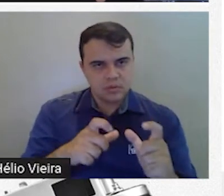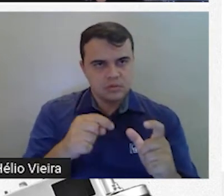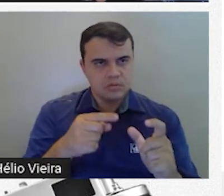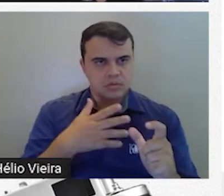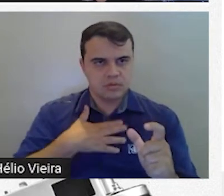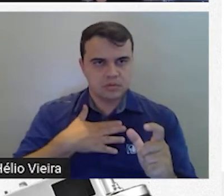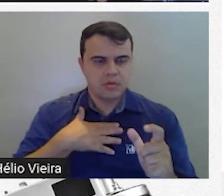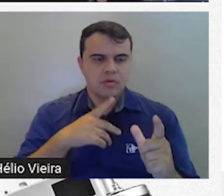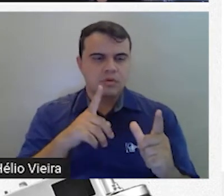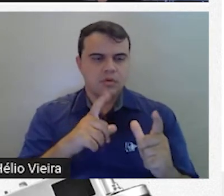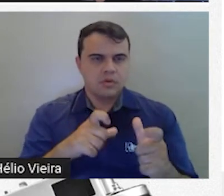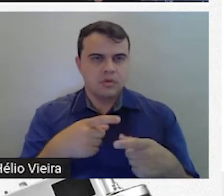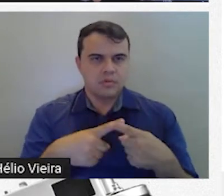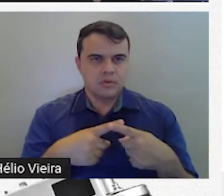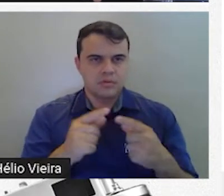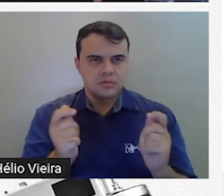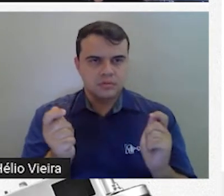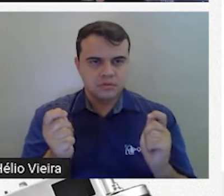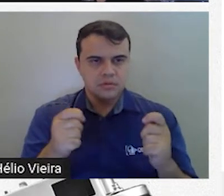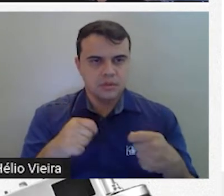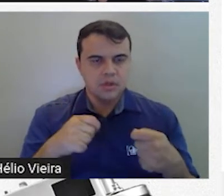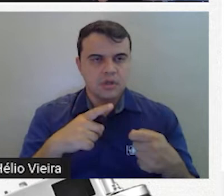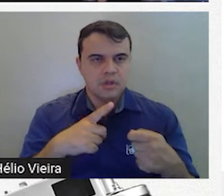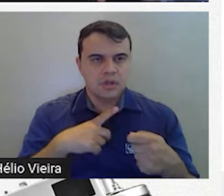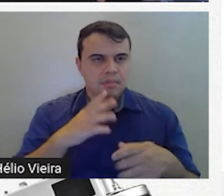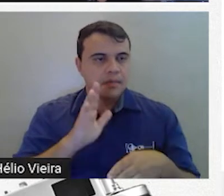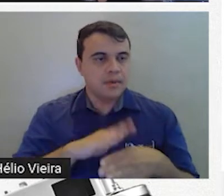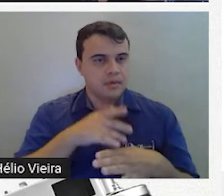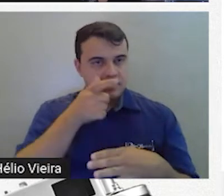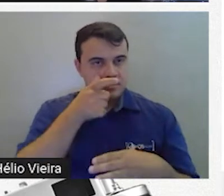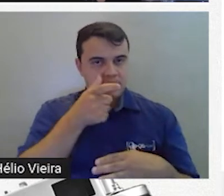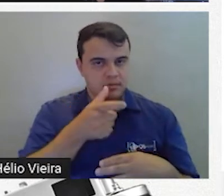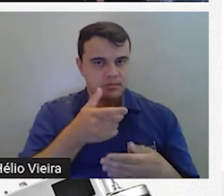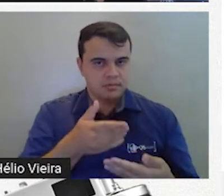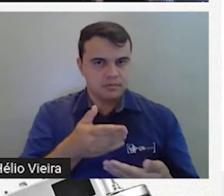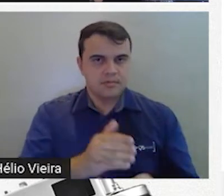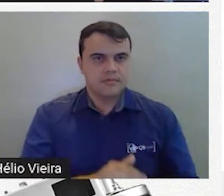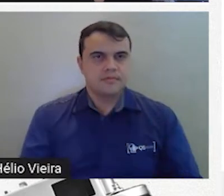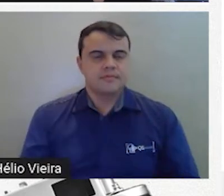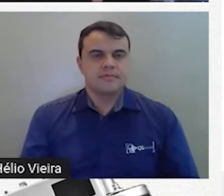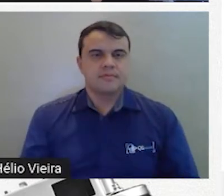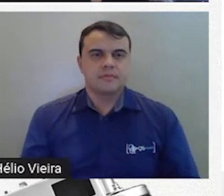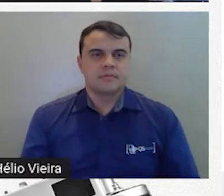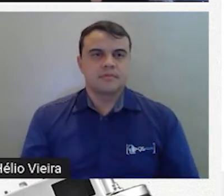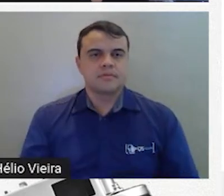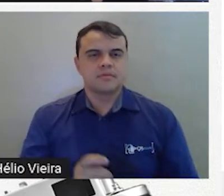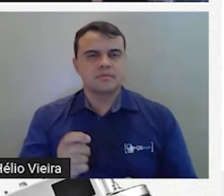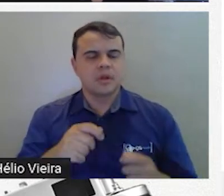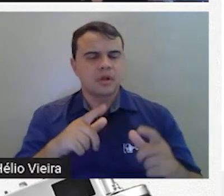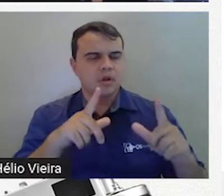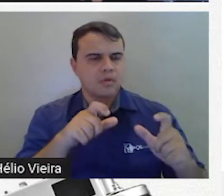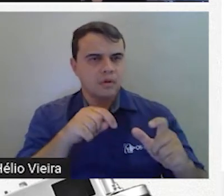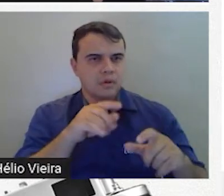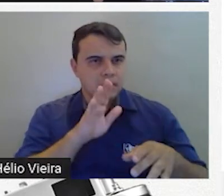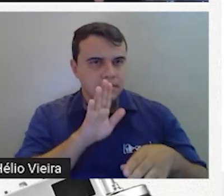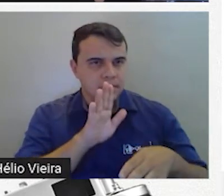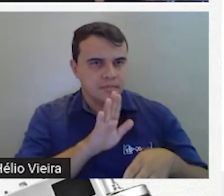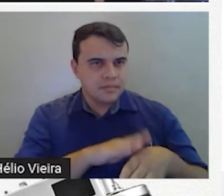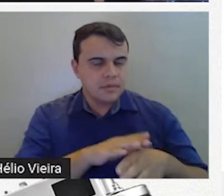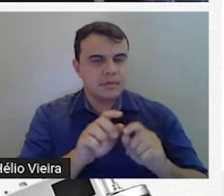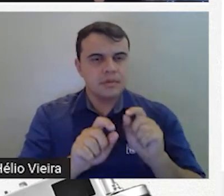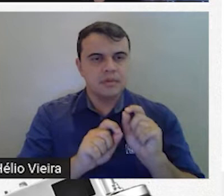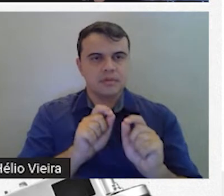minha fotografia para deixar ela mais interessante, né? Para deixar a fotografia